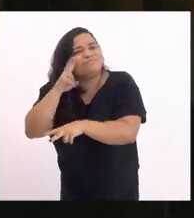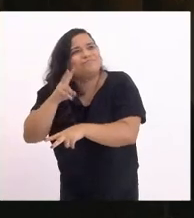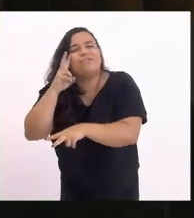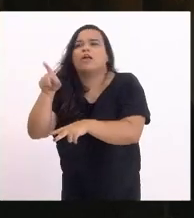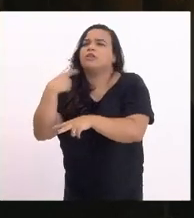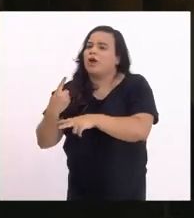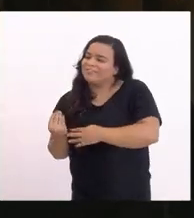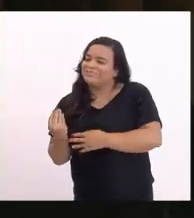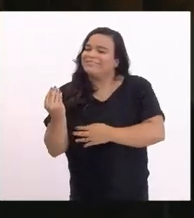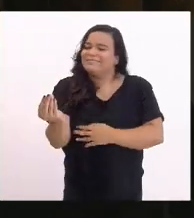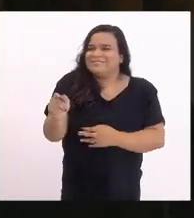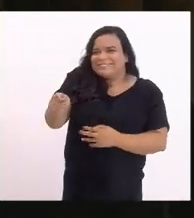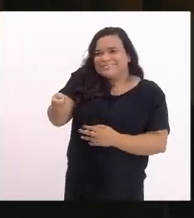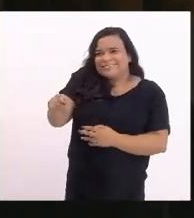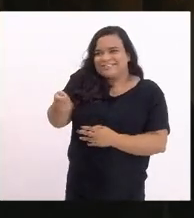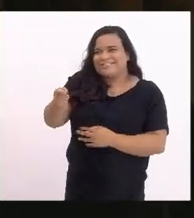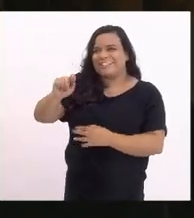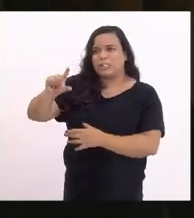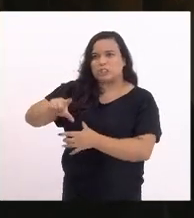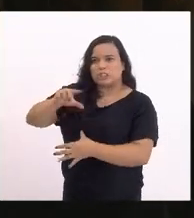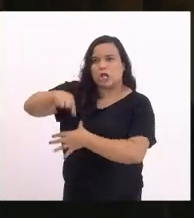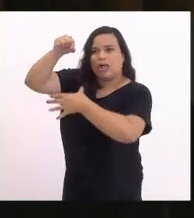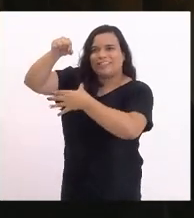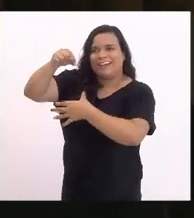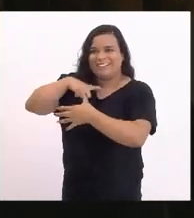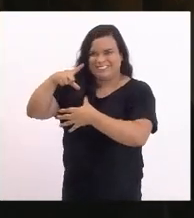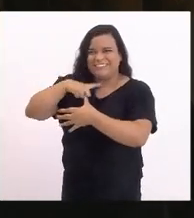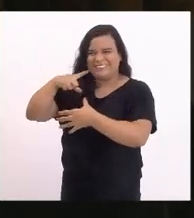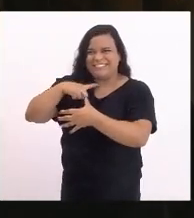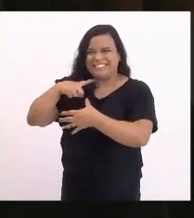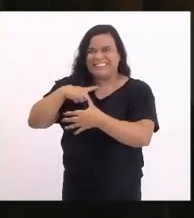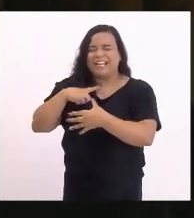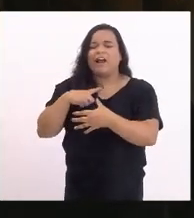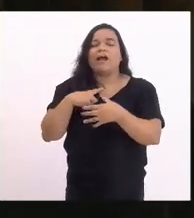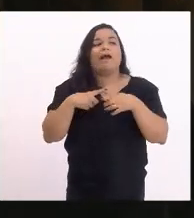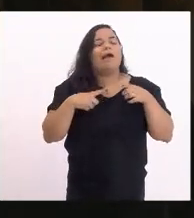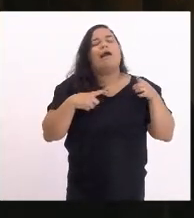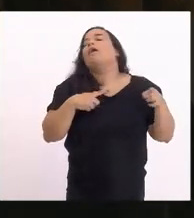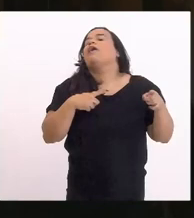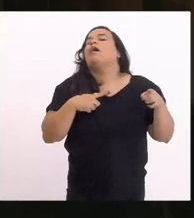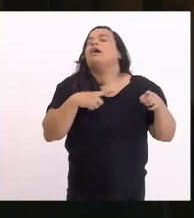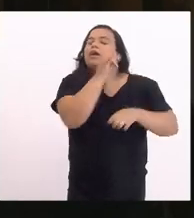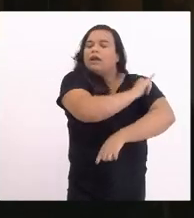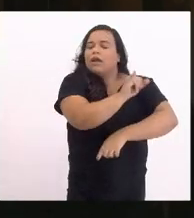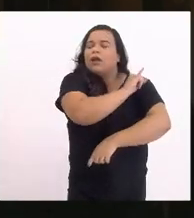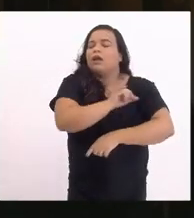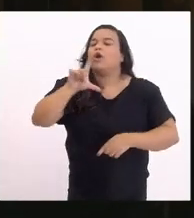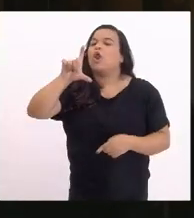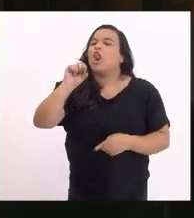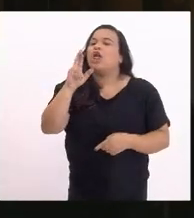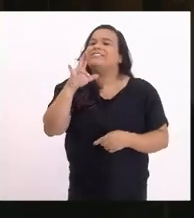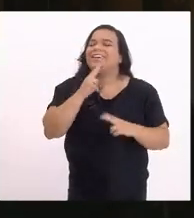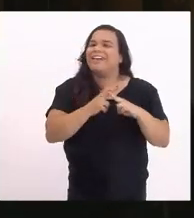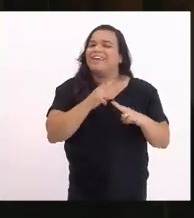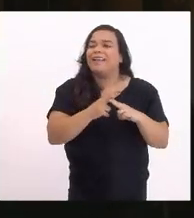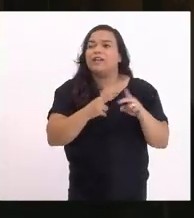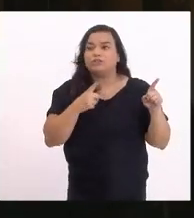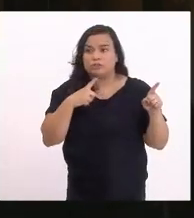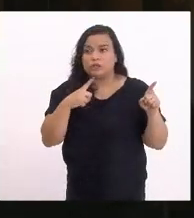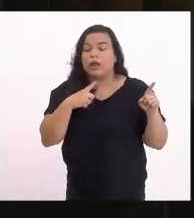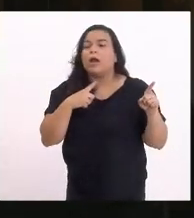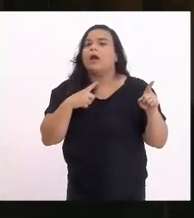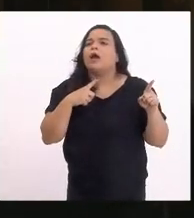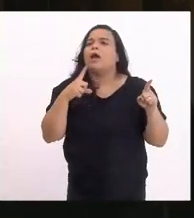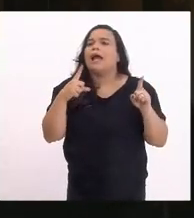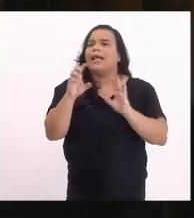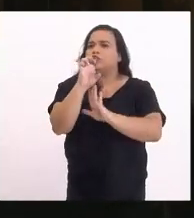casas, que eram sorteadas pela Loteria do Estado do Rio de Janeiro, e a escritura saía em nome da